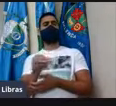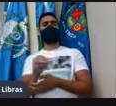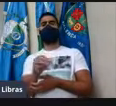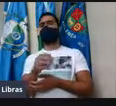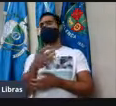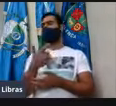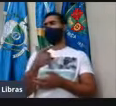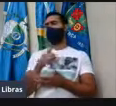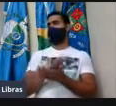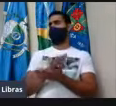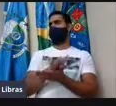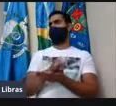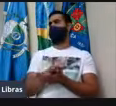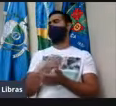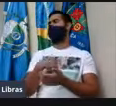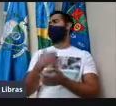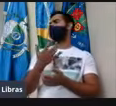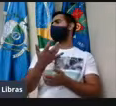queria te perguntar